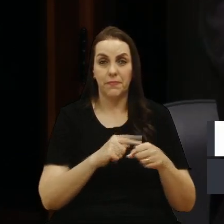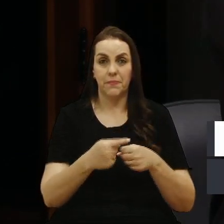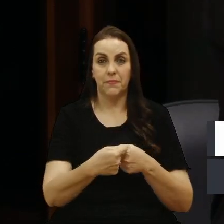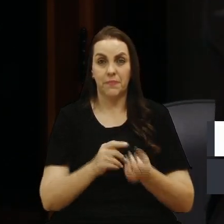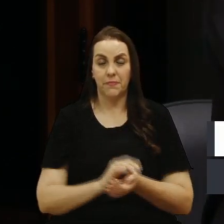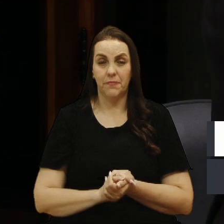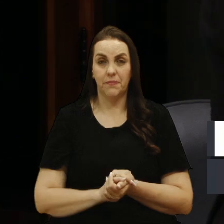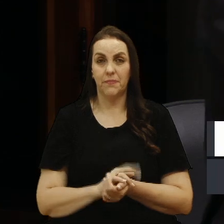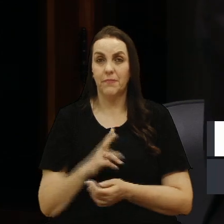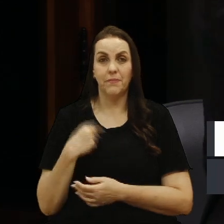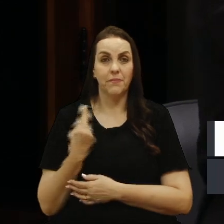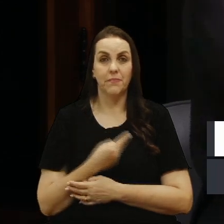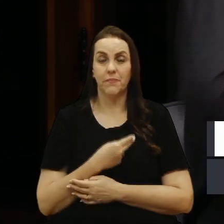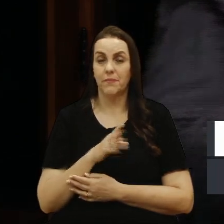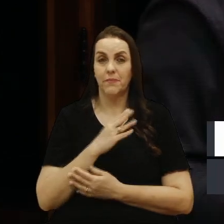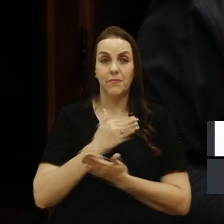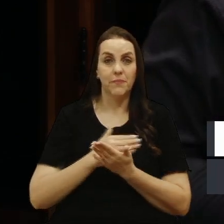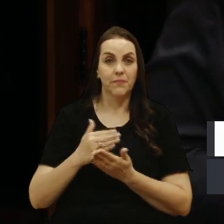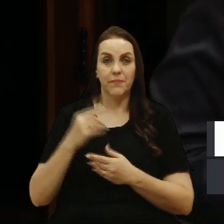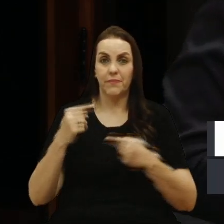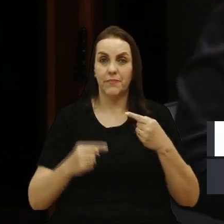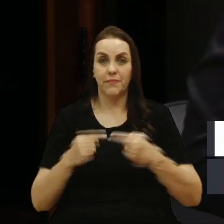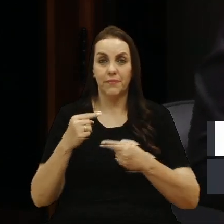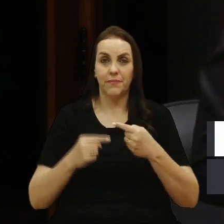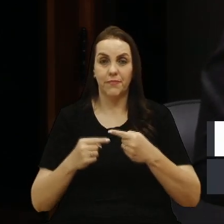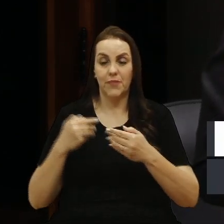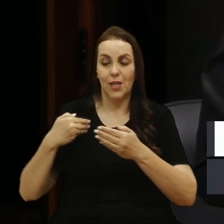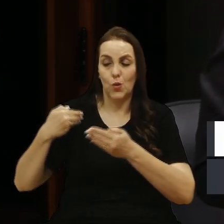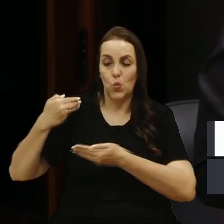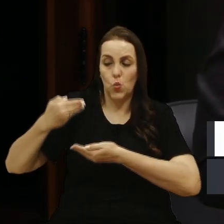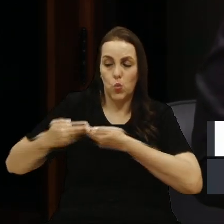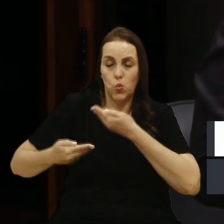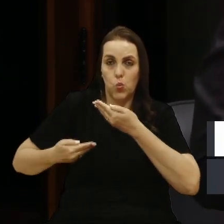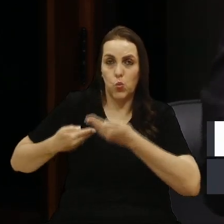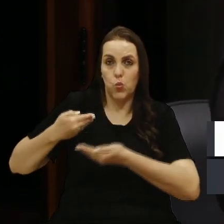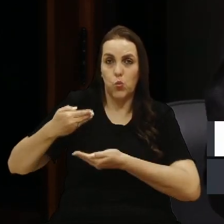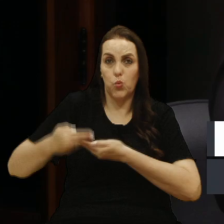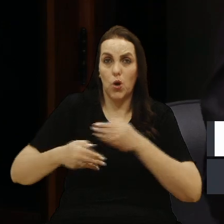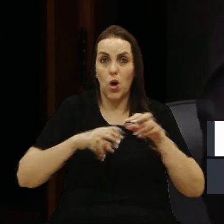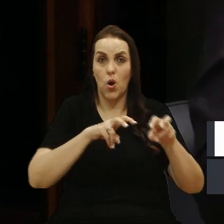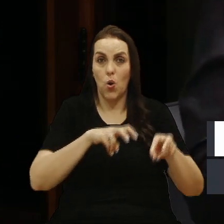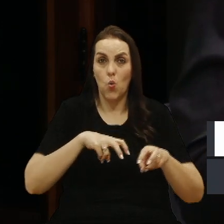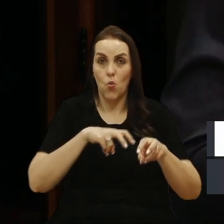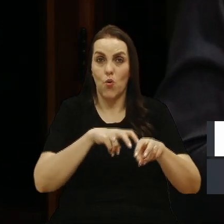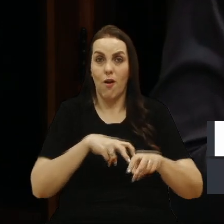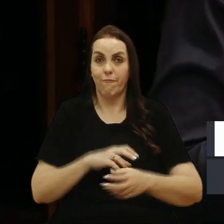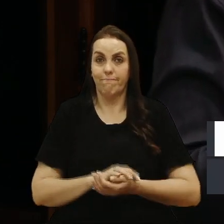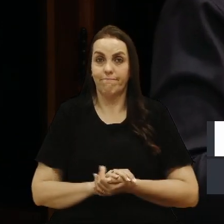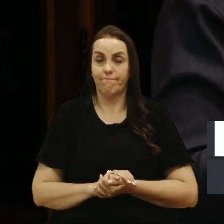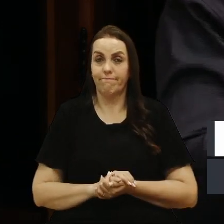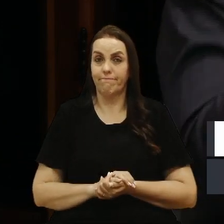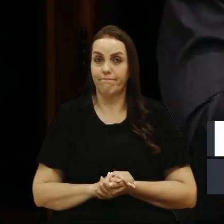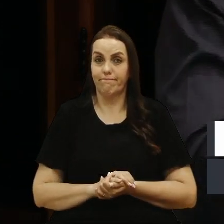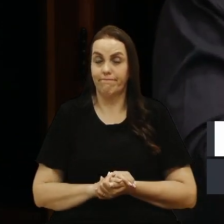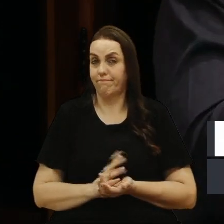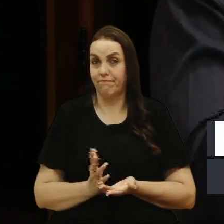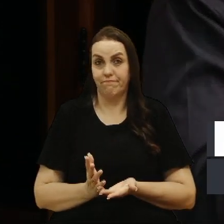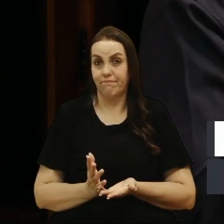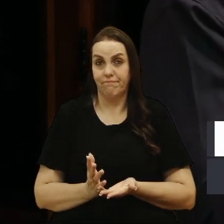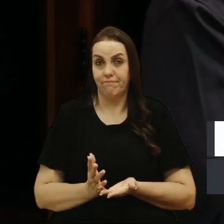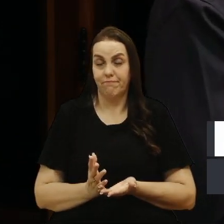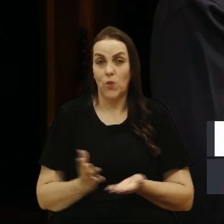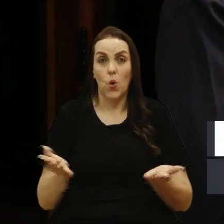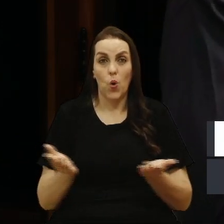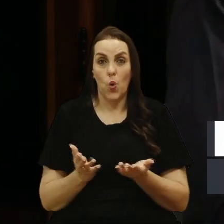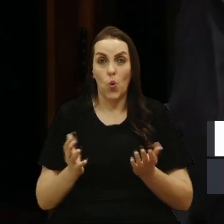Nós nem começamos a discutir o tema da sucessão rural, que aí também, hoje, quando se fala em